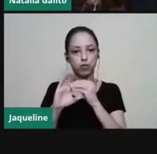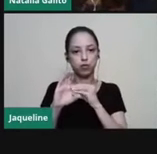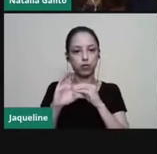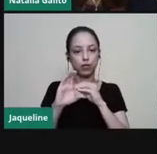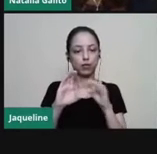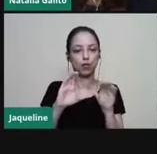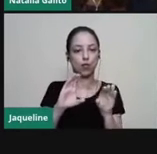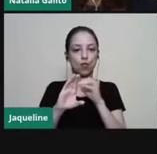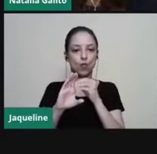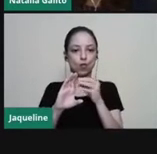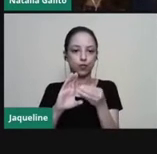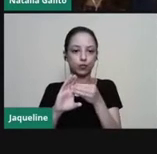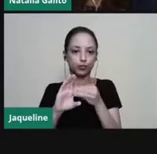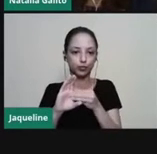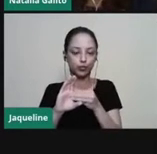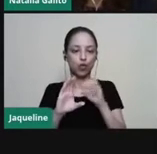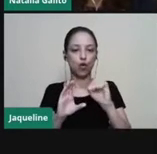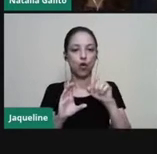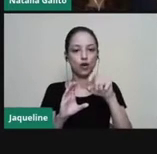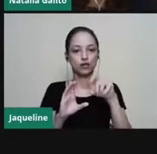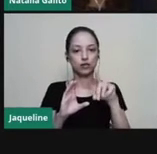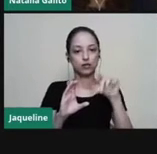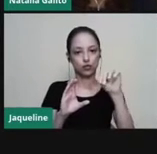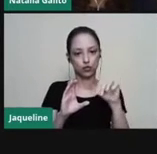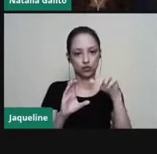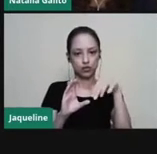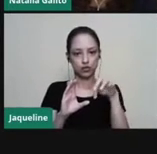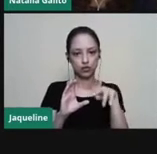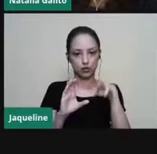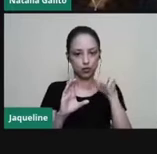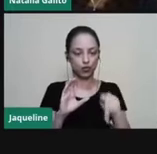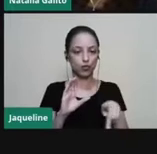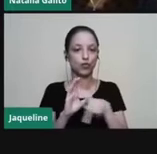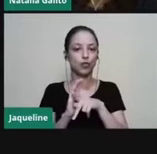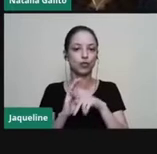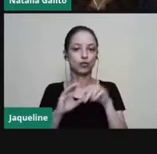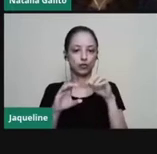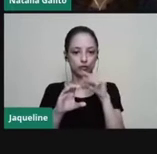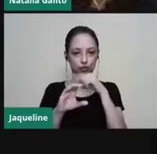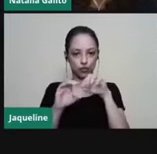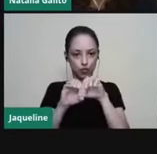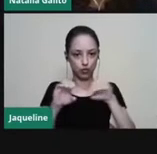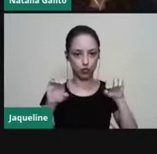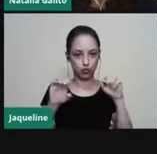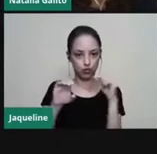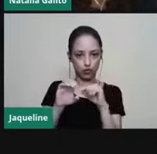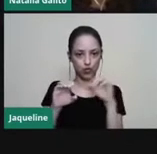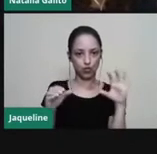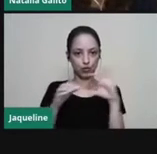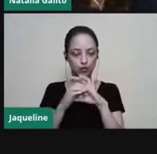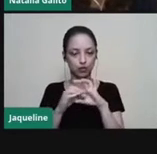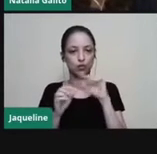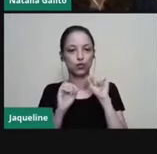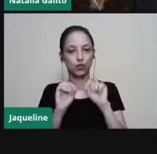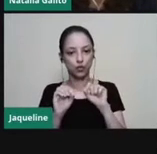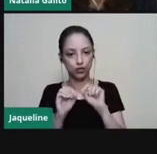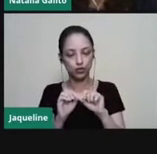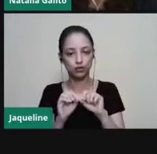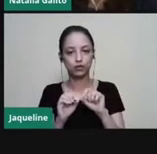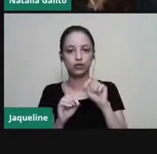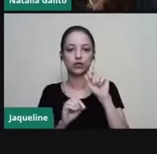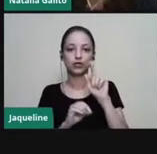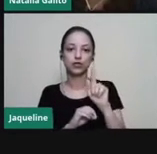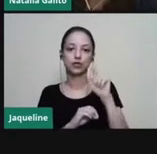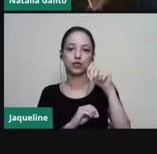Na verdade, através do óxido nítrico produzido pelo endotélio, parece que ele consegue associar e ativar GMP cíclicos,